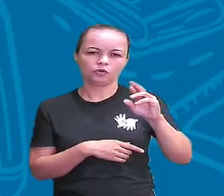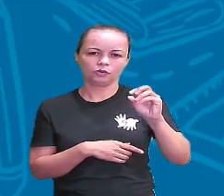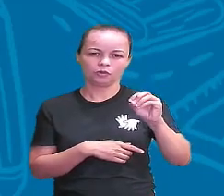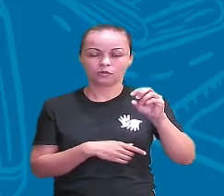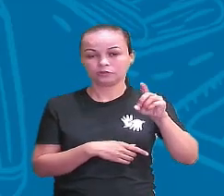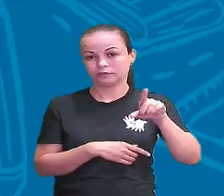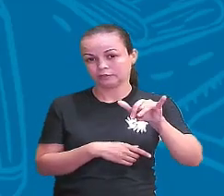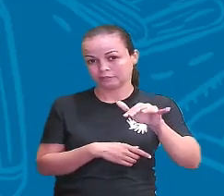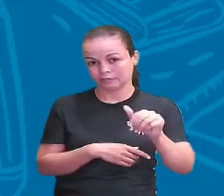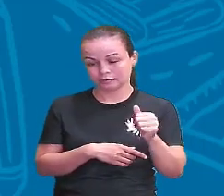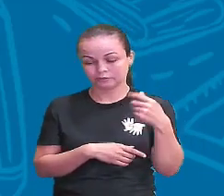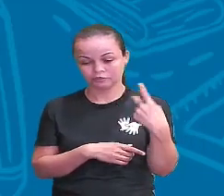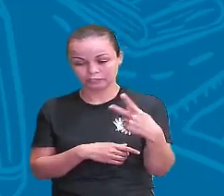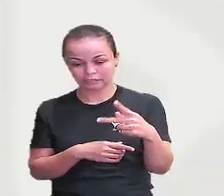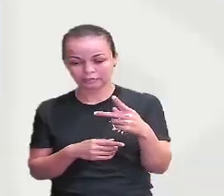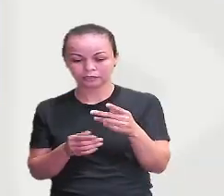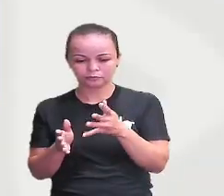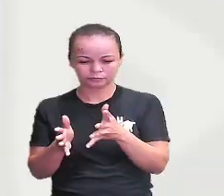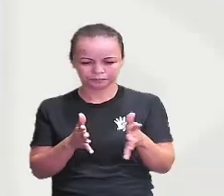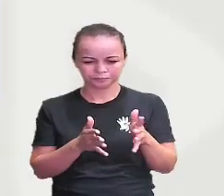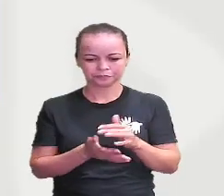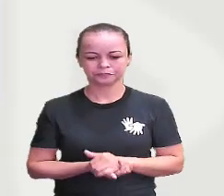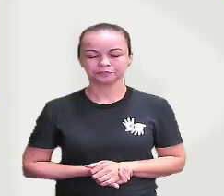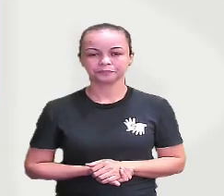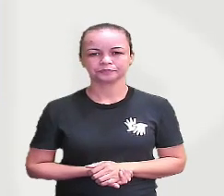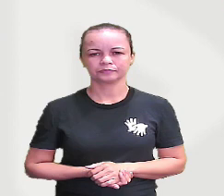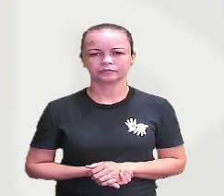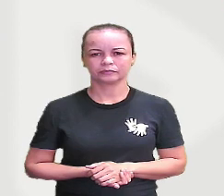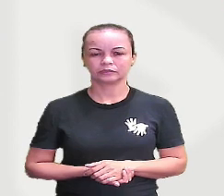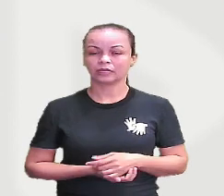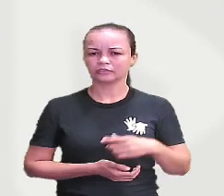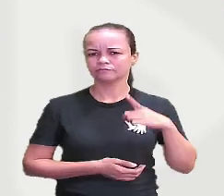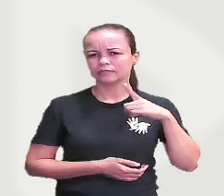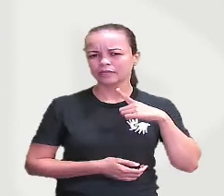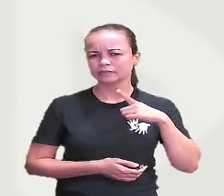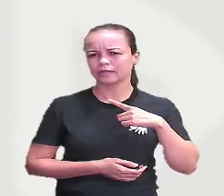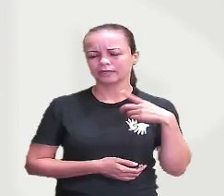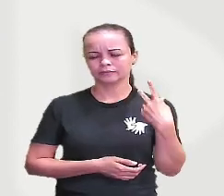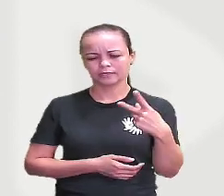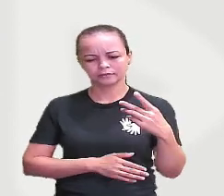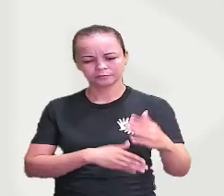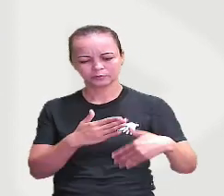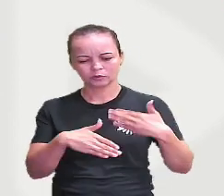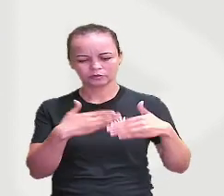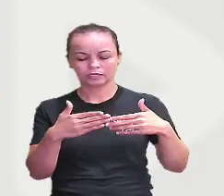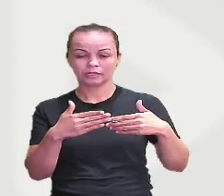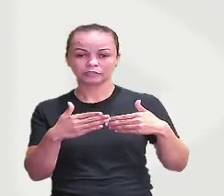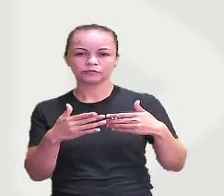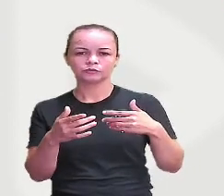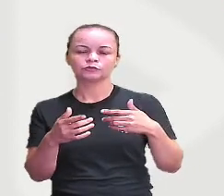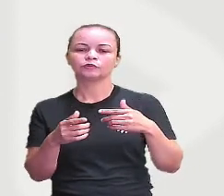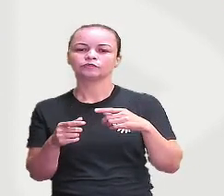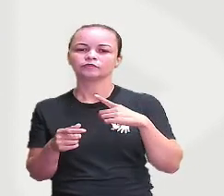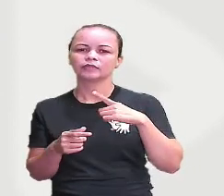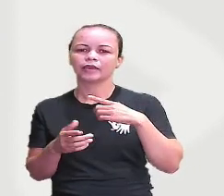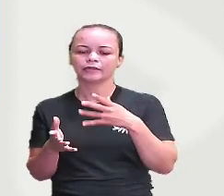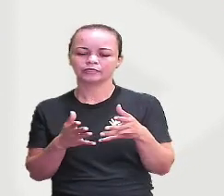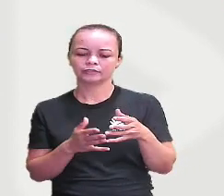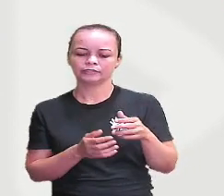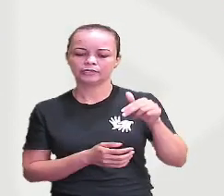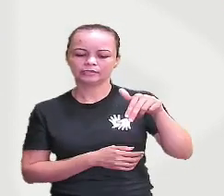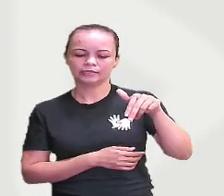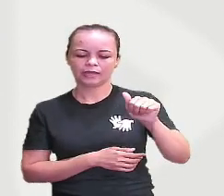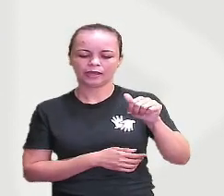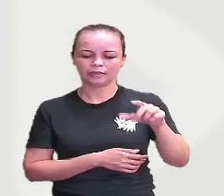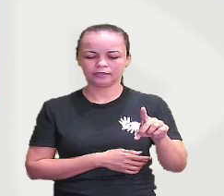da mitocôndria, chamada matriz mitocondrial. E aí, ó, a gente vai ter, nesse processo, a gente vai ter a produção de quê? De NAD,